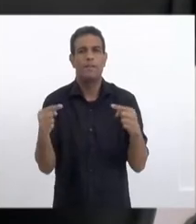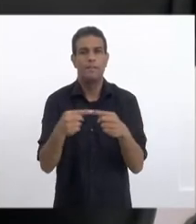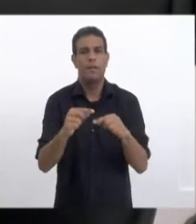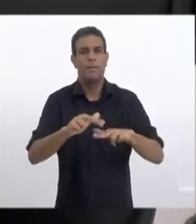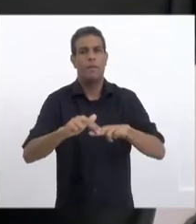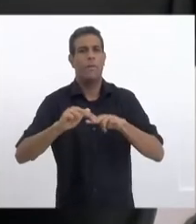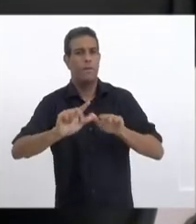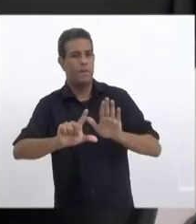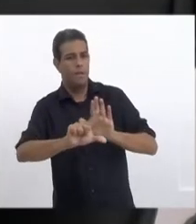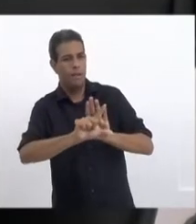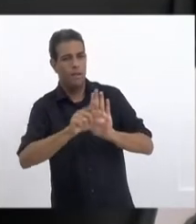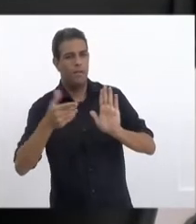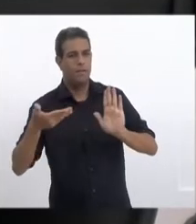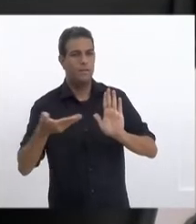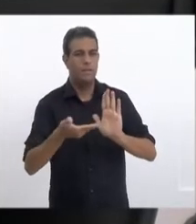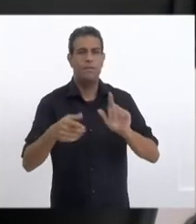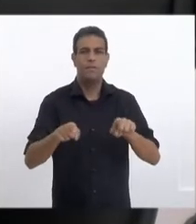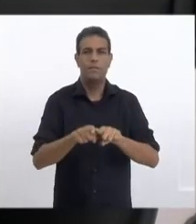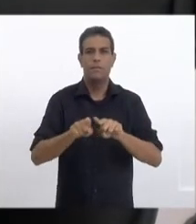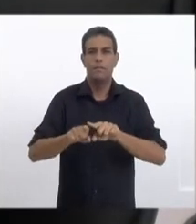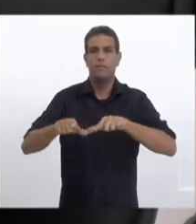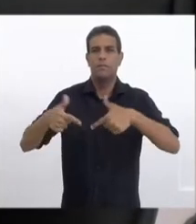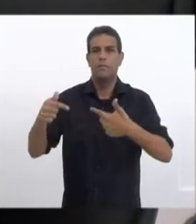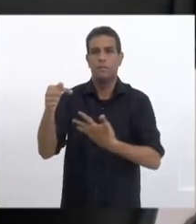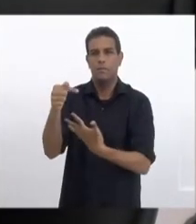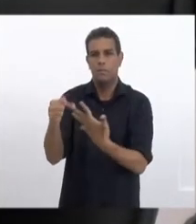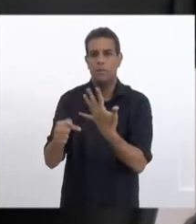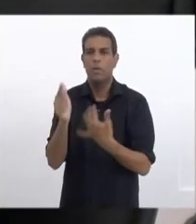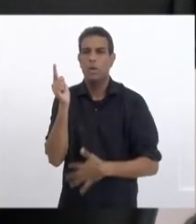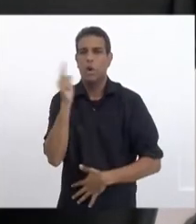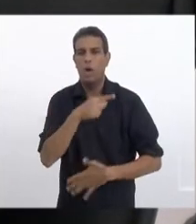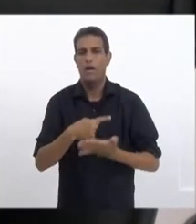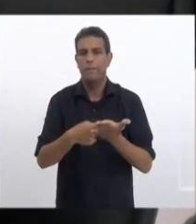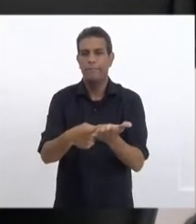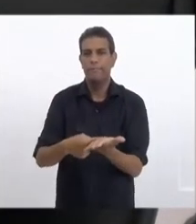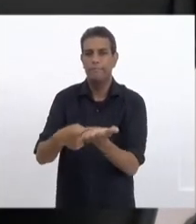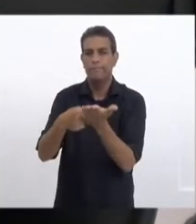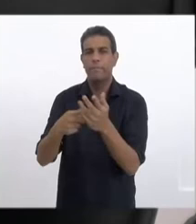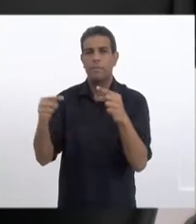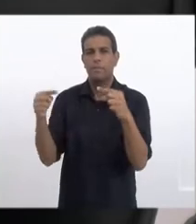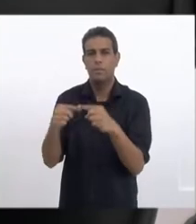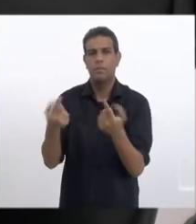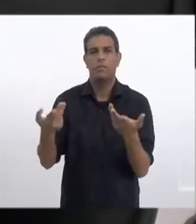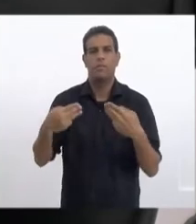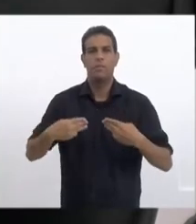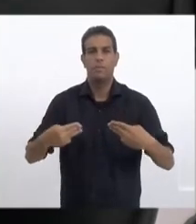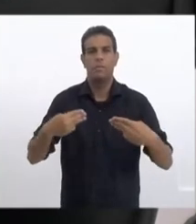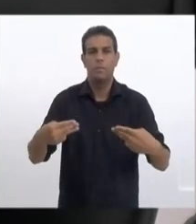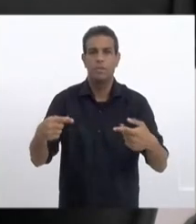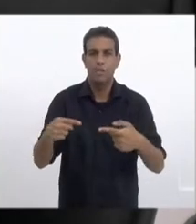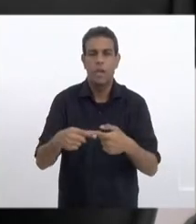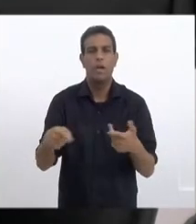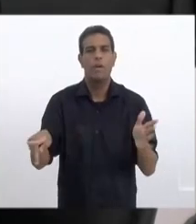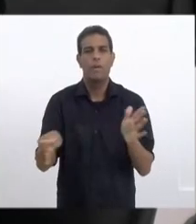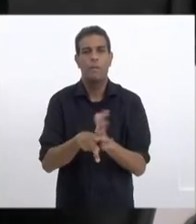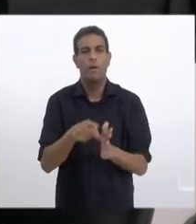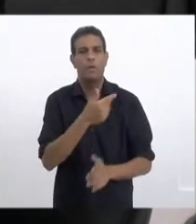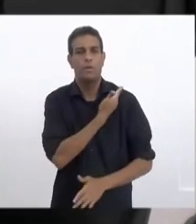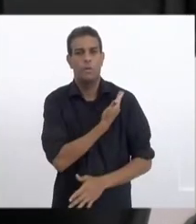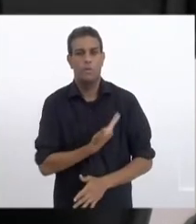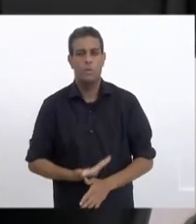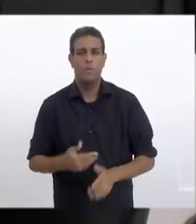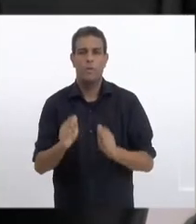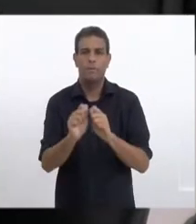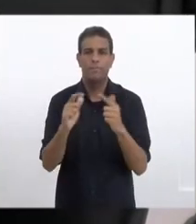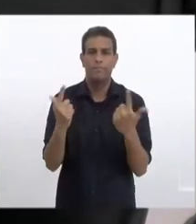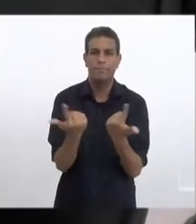lei, mas também da nossa atuação parlamentar, trazer o Ministério de Cidadania, trazer o Governo do Estado, a Assembleia